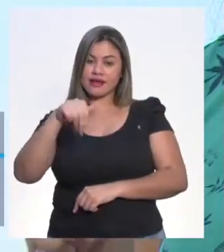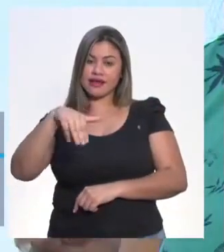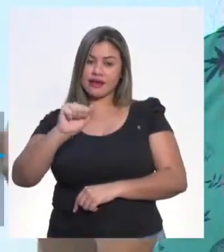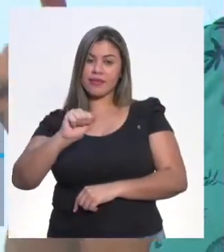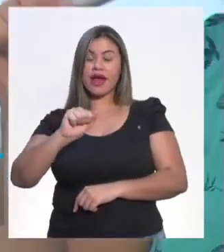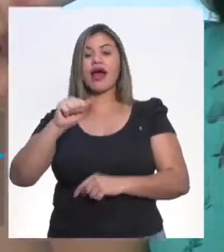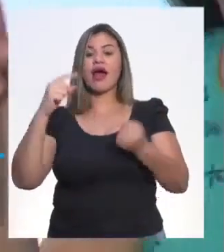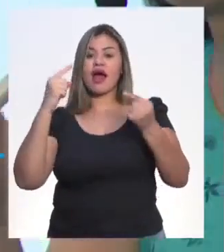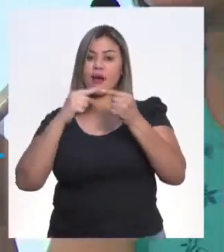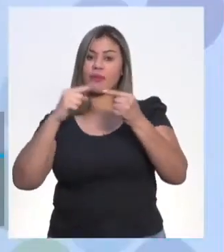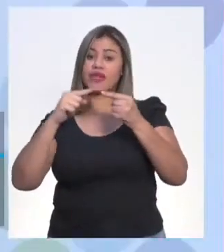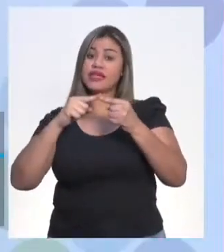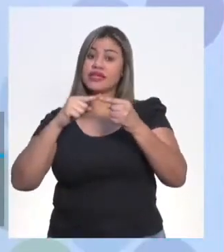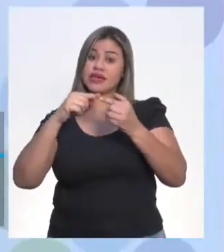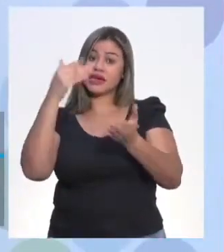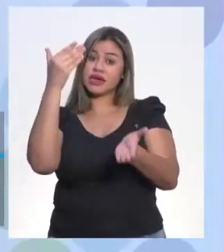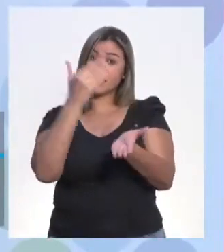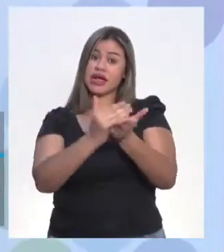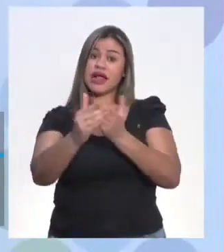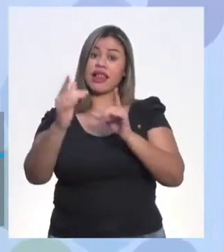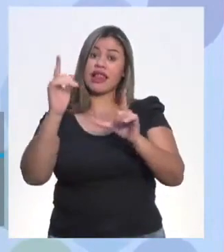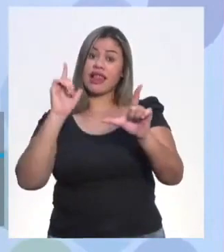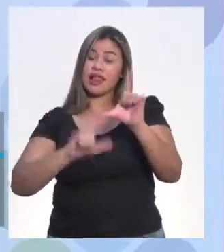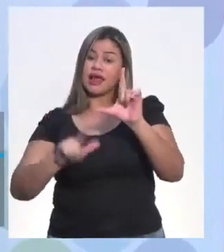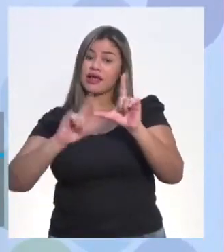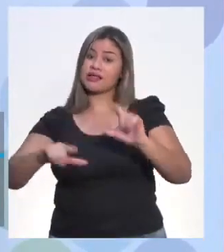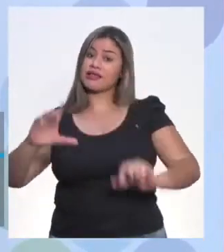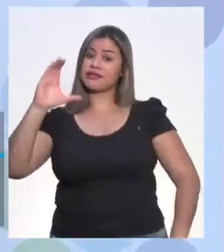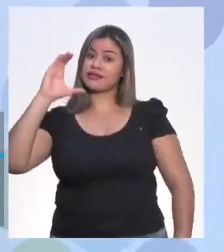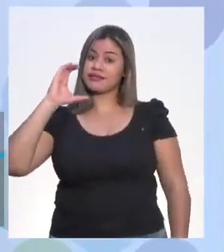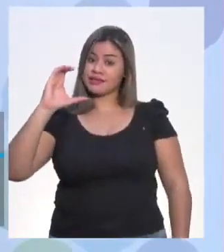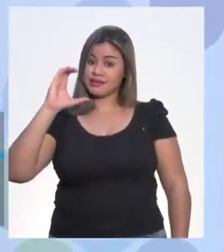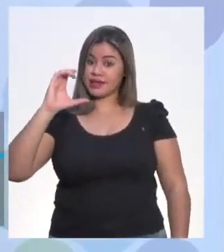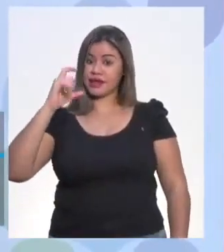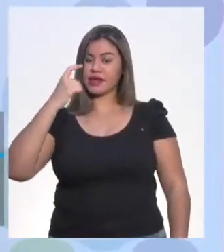a letra C. Vamos montá-los? Então, olha lá.